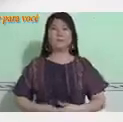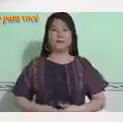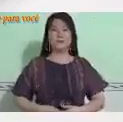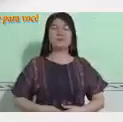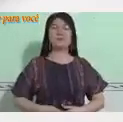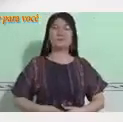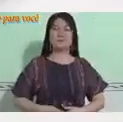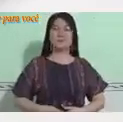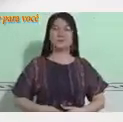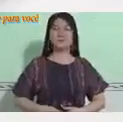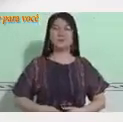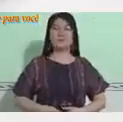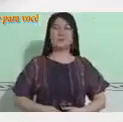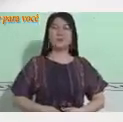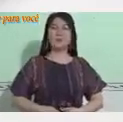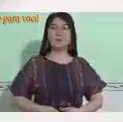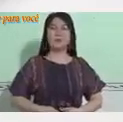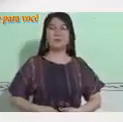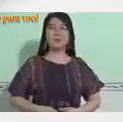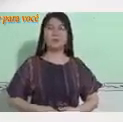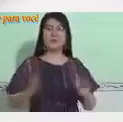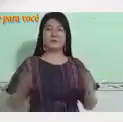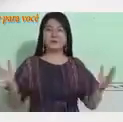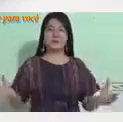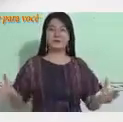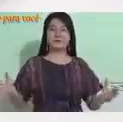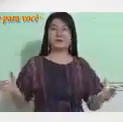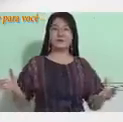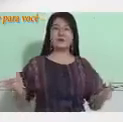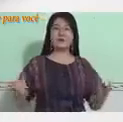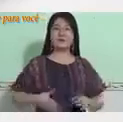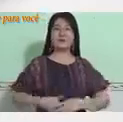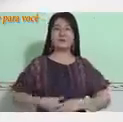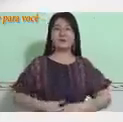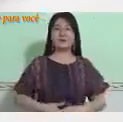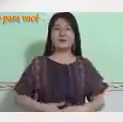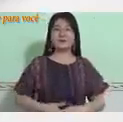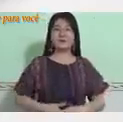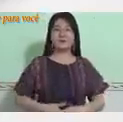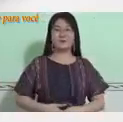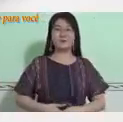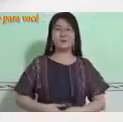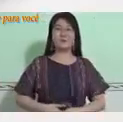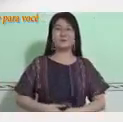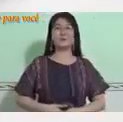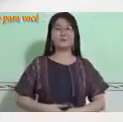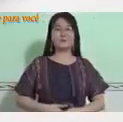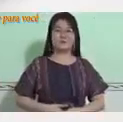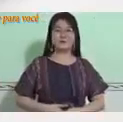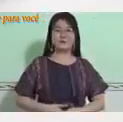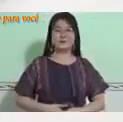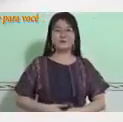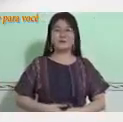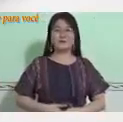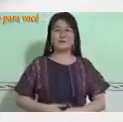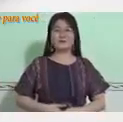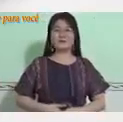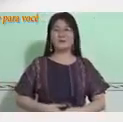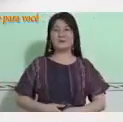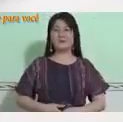SDETERATAMNTOCAIRROCOMOTIRROLHEIRASCOMPEPINO. Algumas ótimas opções de tratamentos caseiros para olheira são 2 a pele e